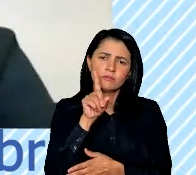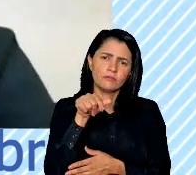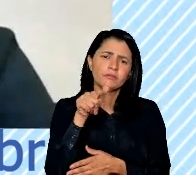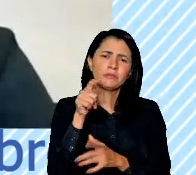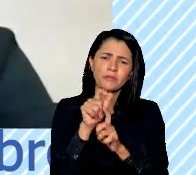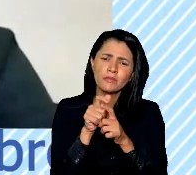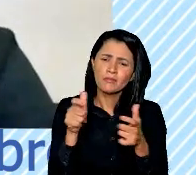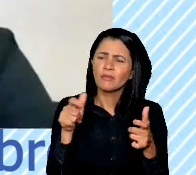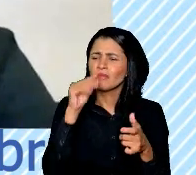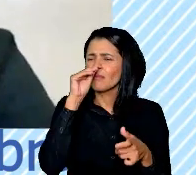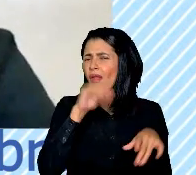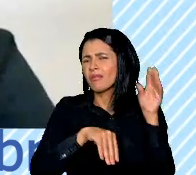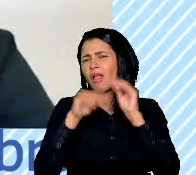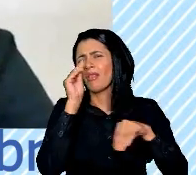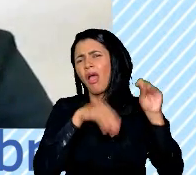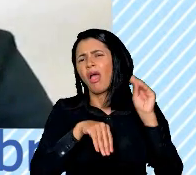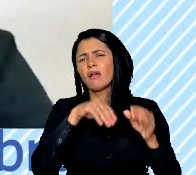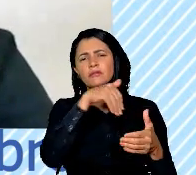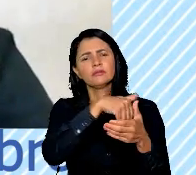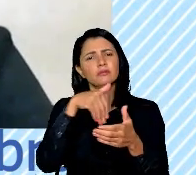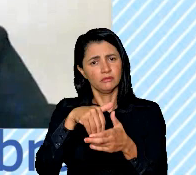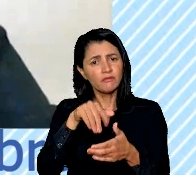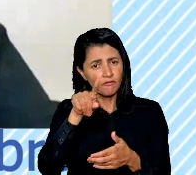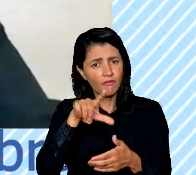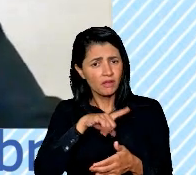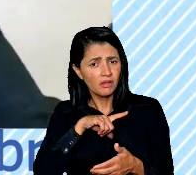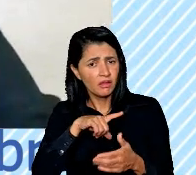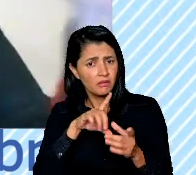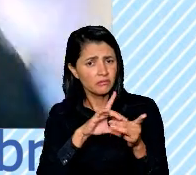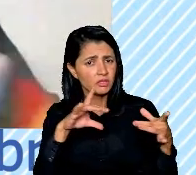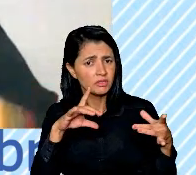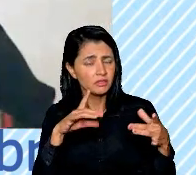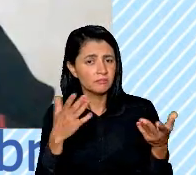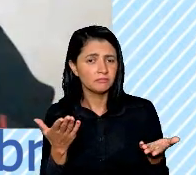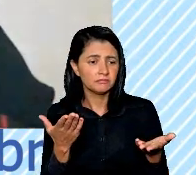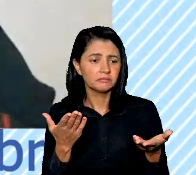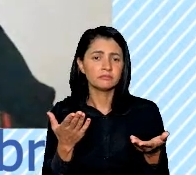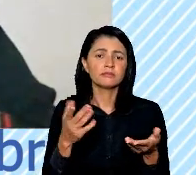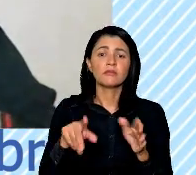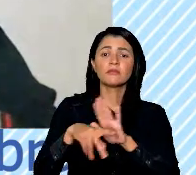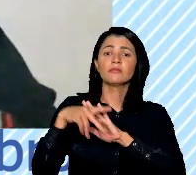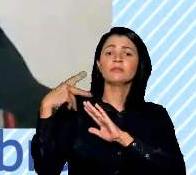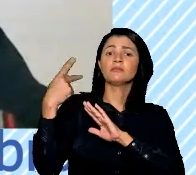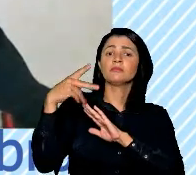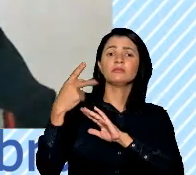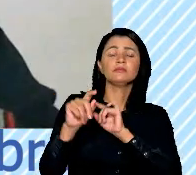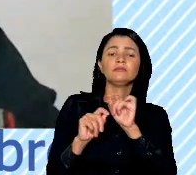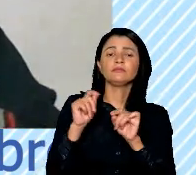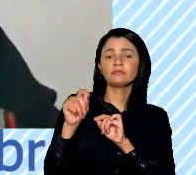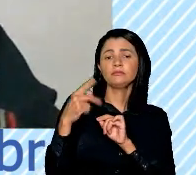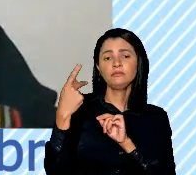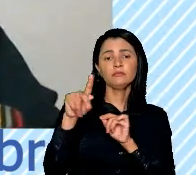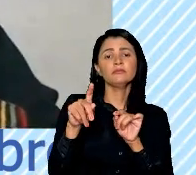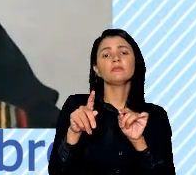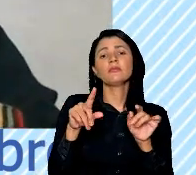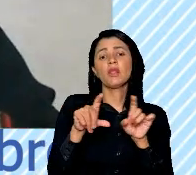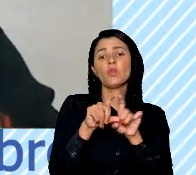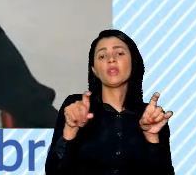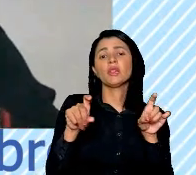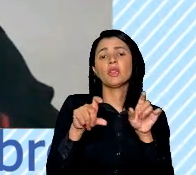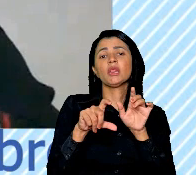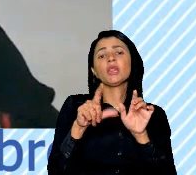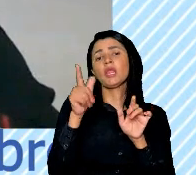muitos desistimos de votar, haverá democracia? Ora, pela própria questão terminológica, a